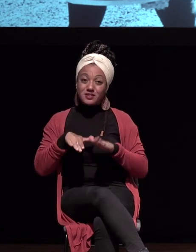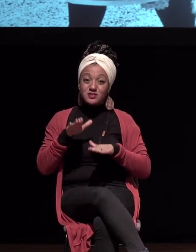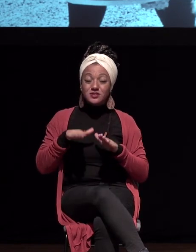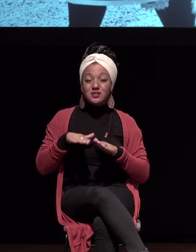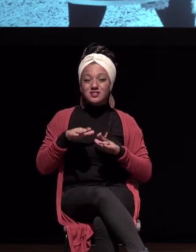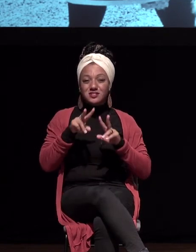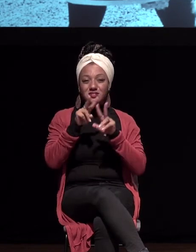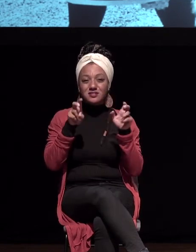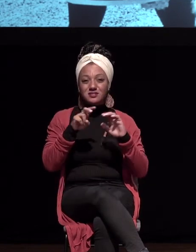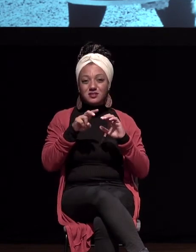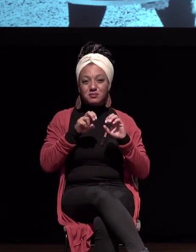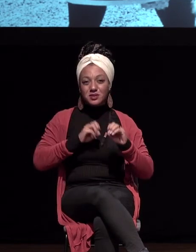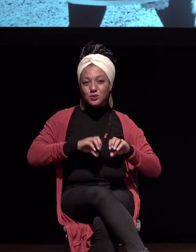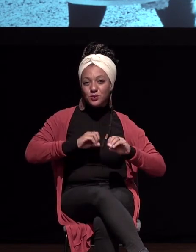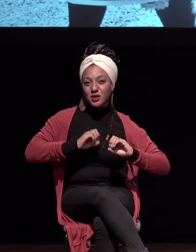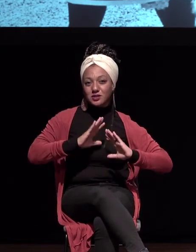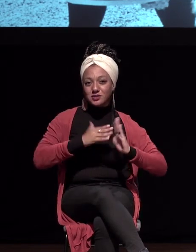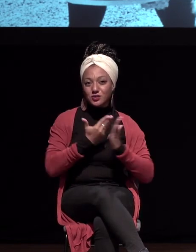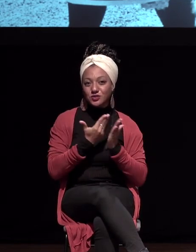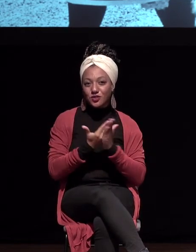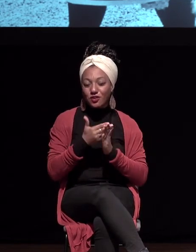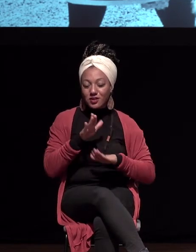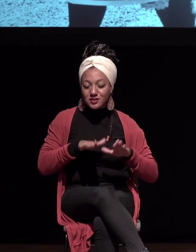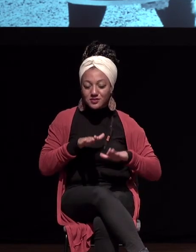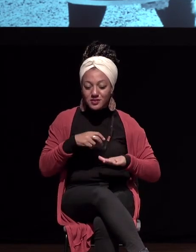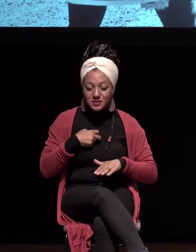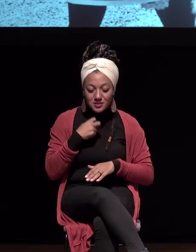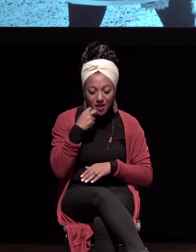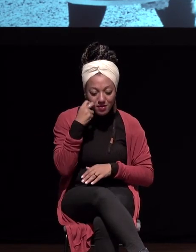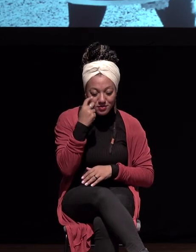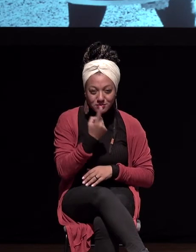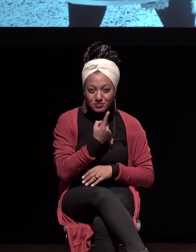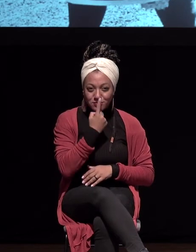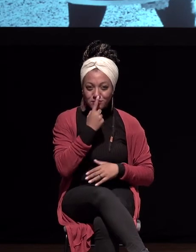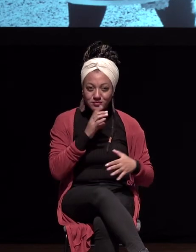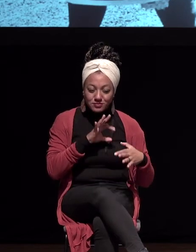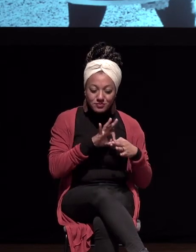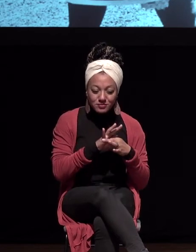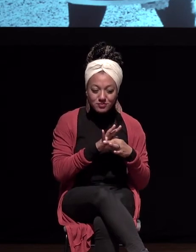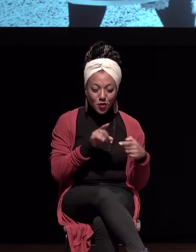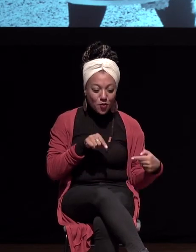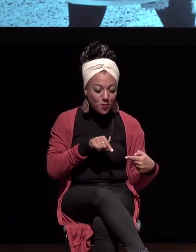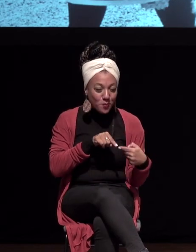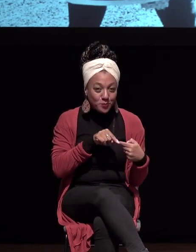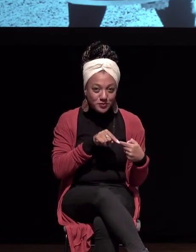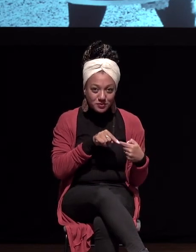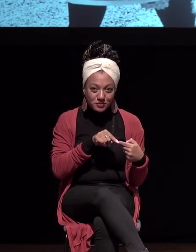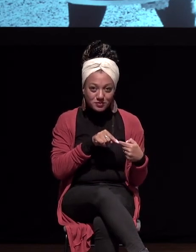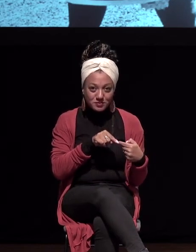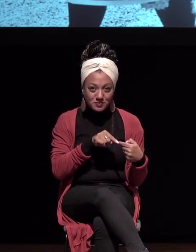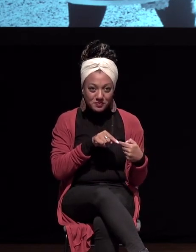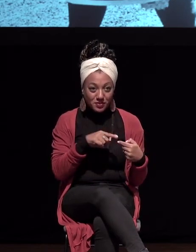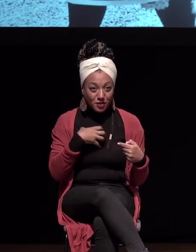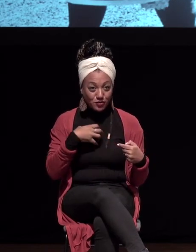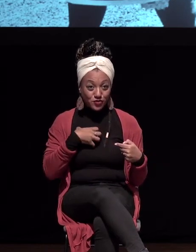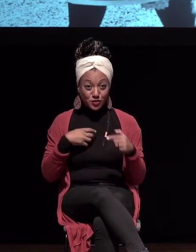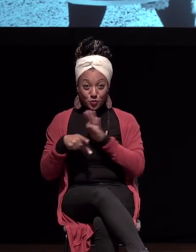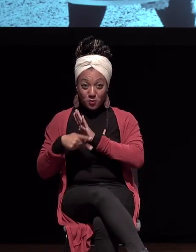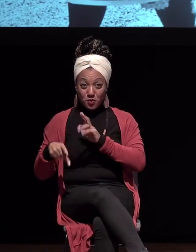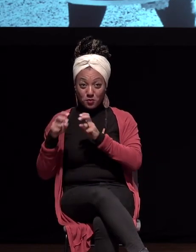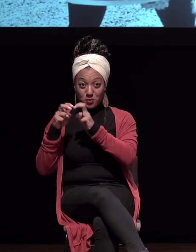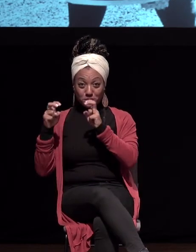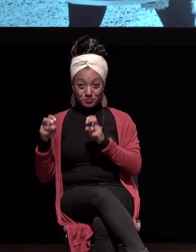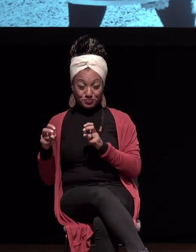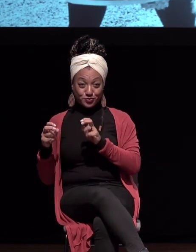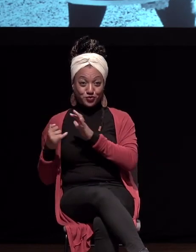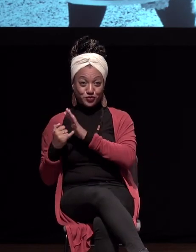vezes, elas são mais intimistas, elas têm a ver com a gente, têm a ver com afeto, são grupos menores, assim, né? Então, tô aqui, eu não sei nem se